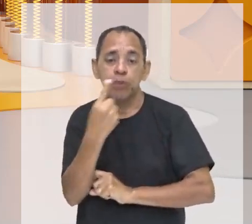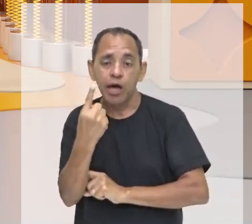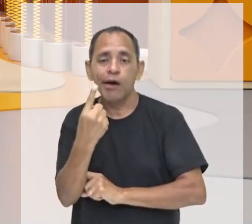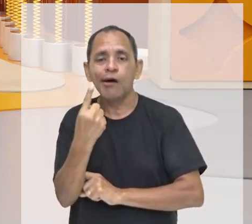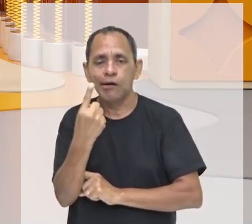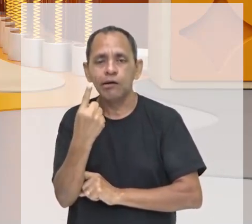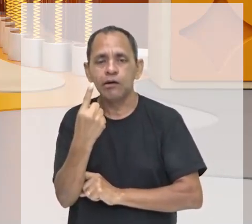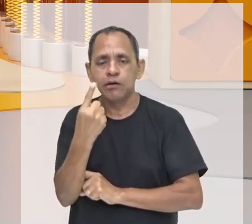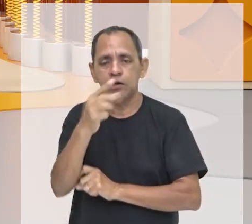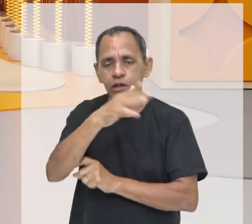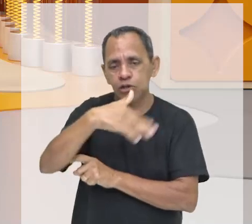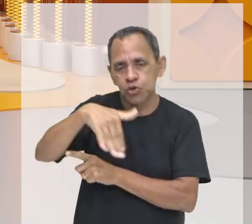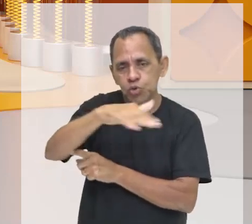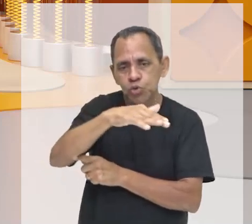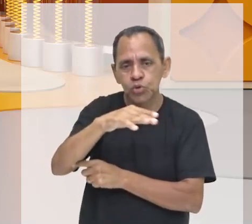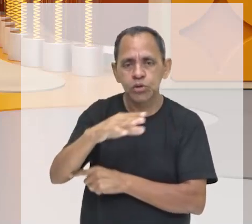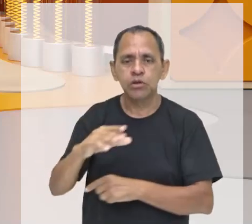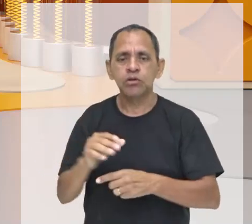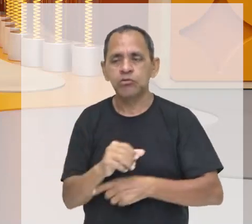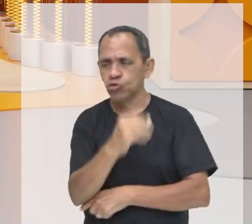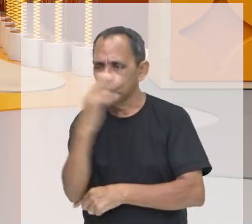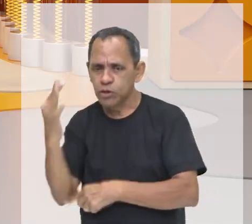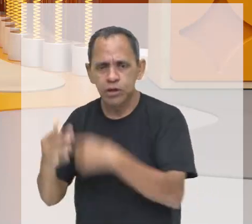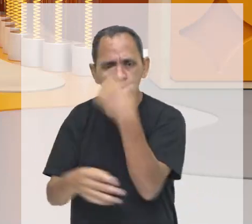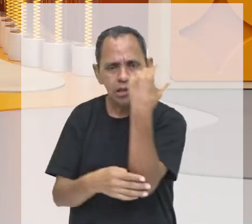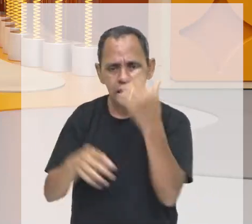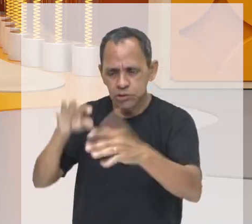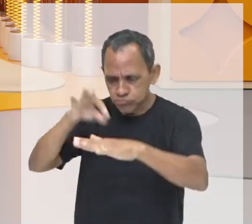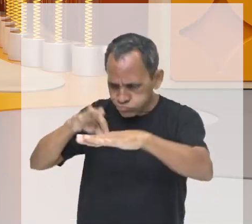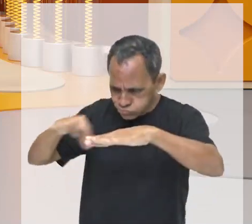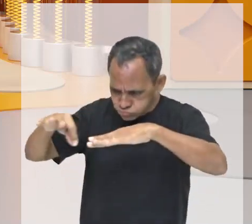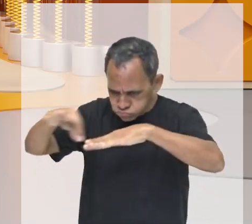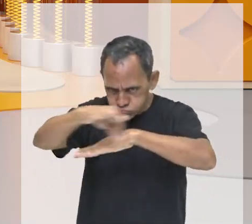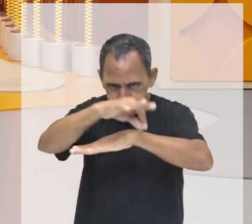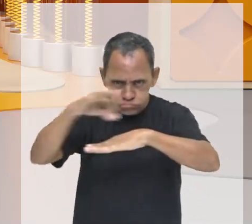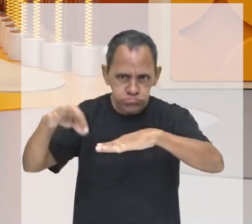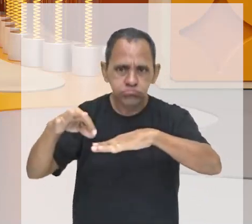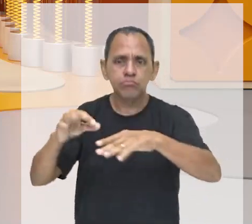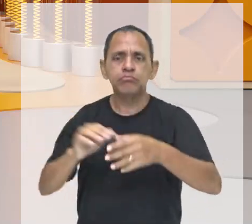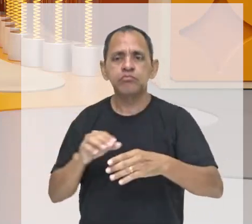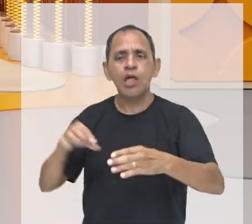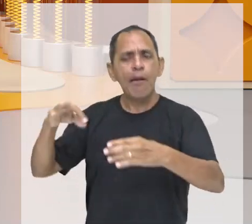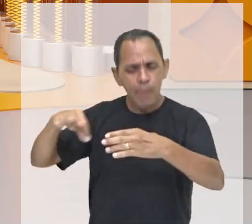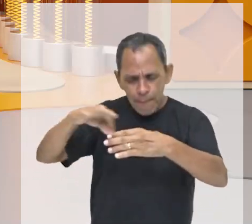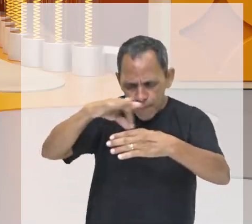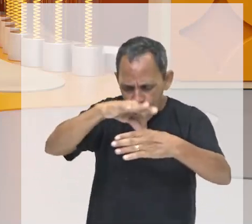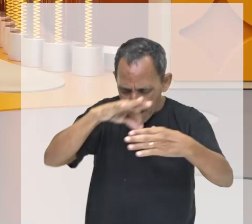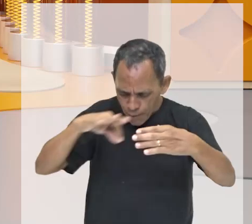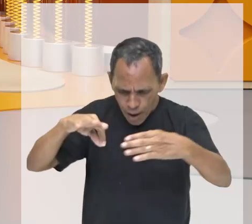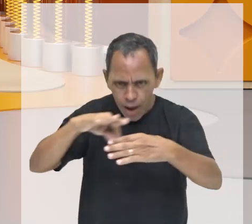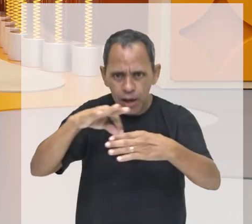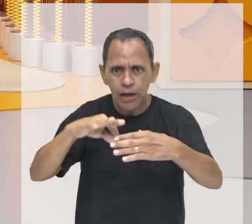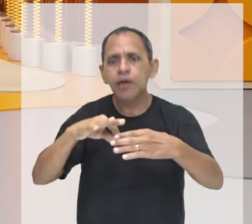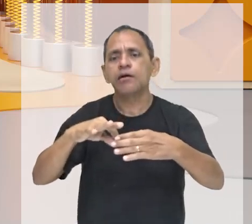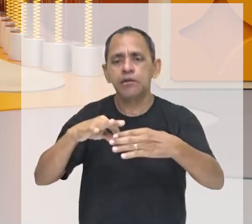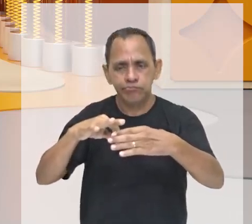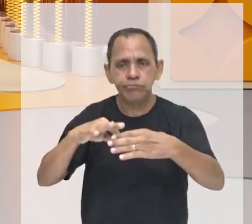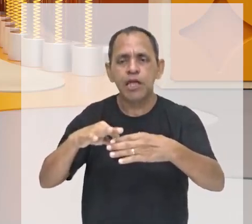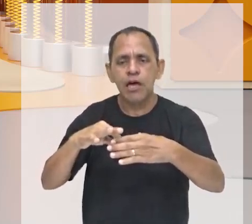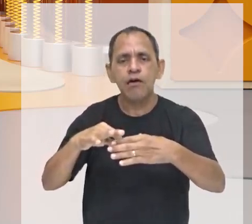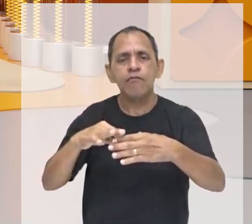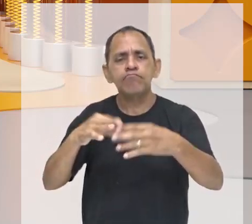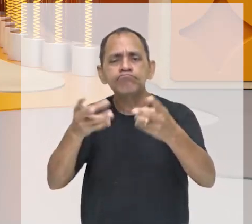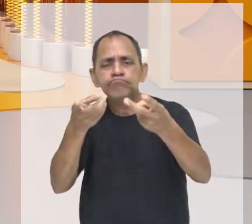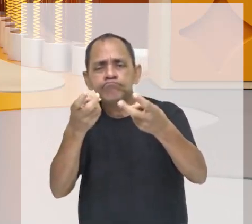que cuida de tudo isso, olha só essas ondas de conexão, né, onde ela vai captar todo esse processo